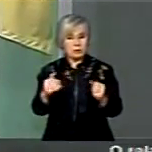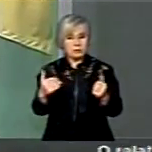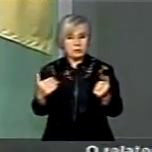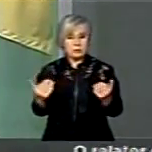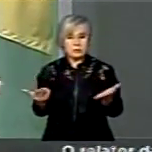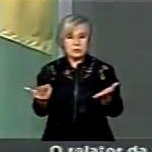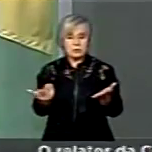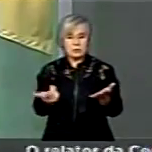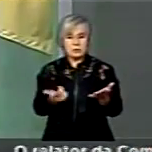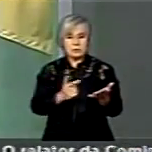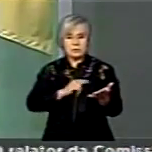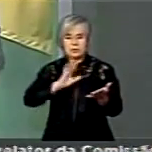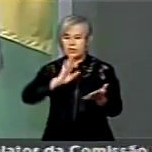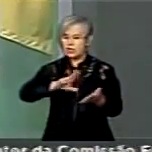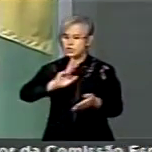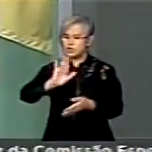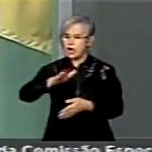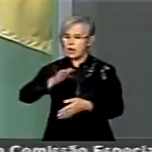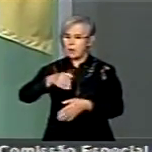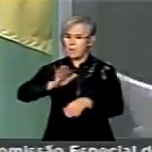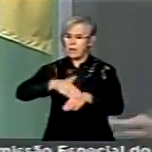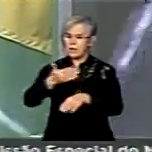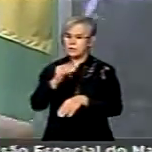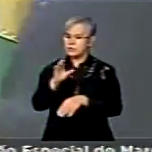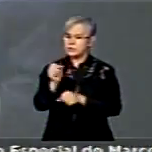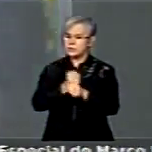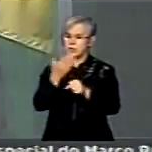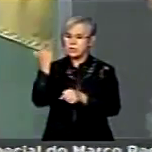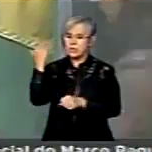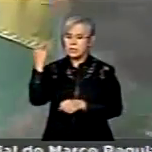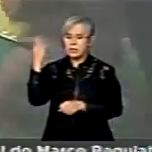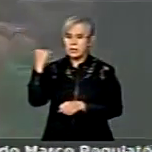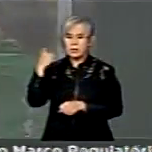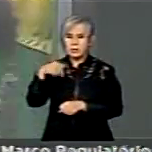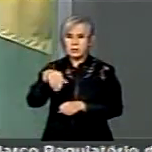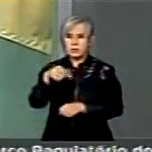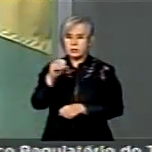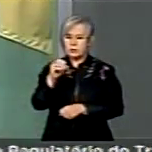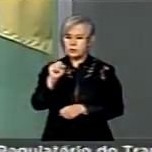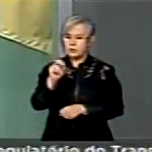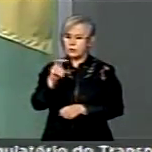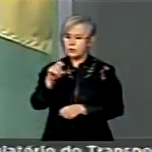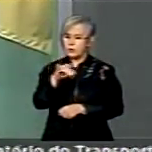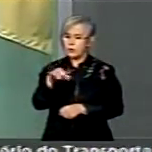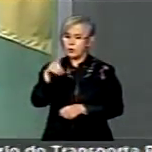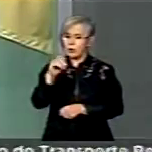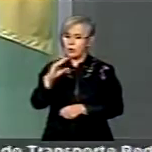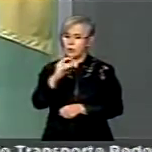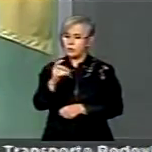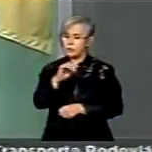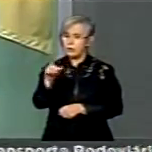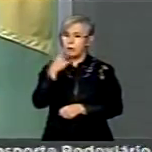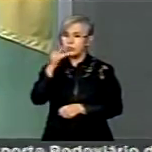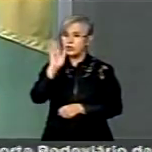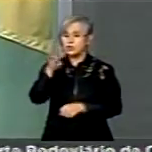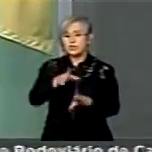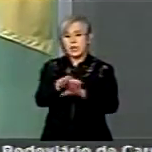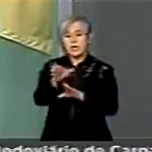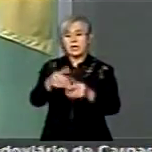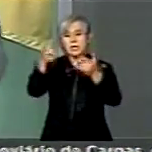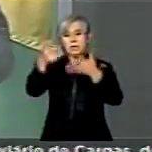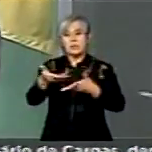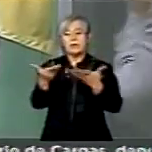a esse país há mais de 100 anos atrás por Oswaldo Cruz, que a melhor forma de combater os mosquitos